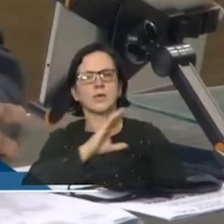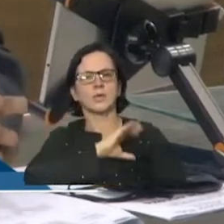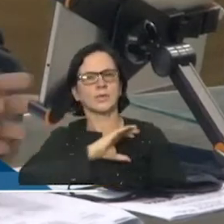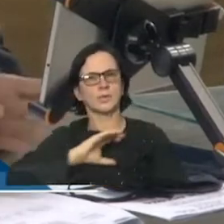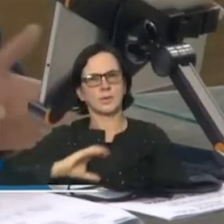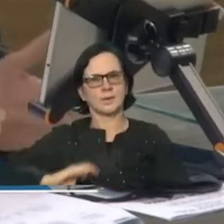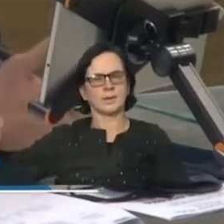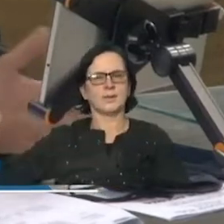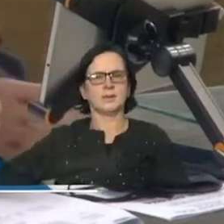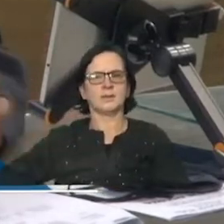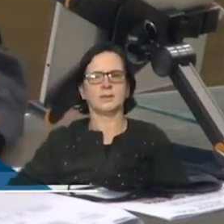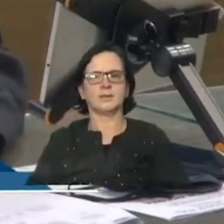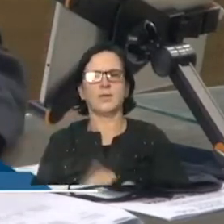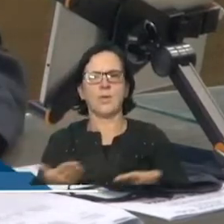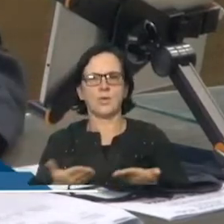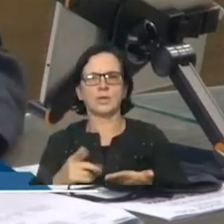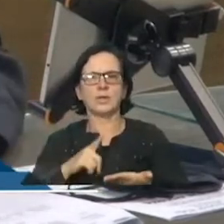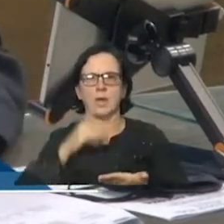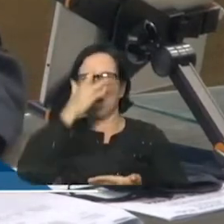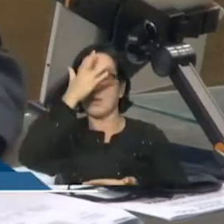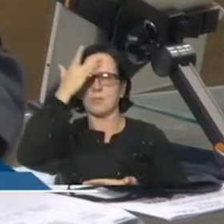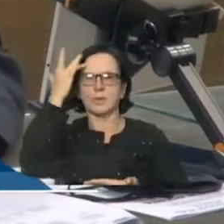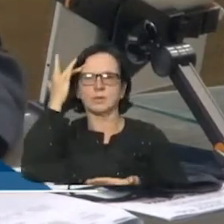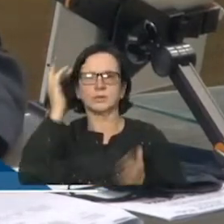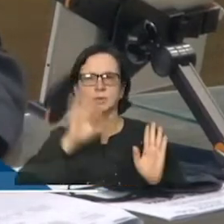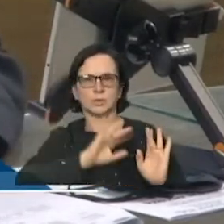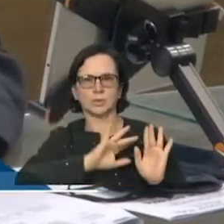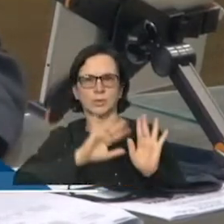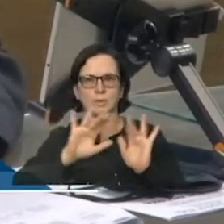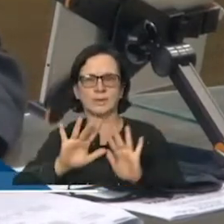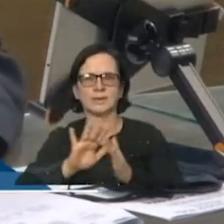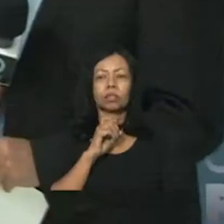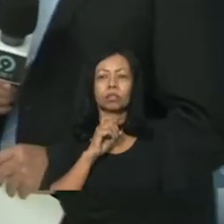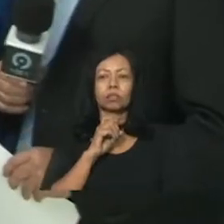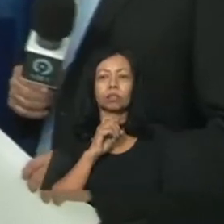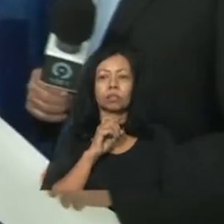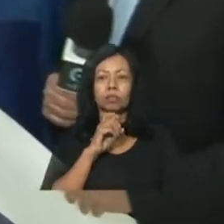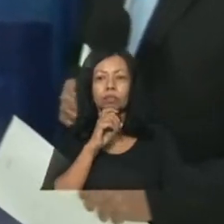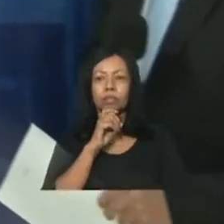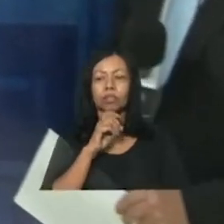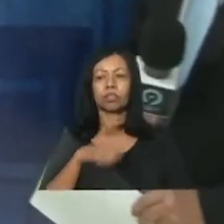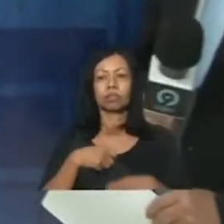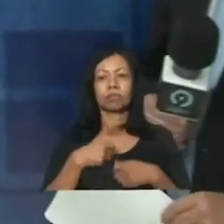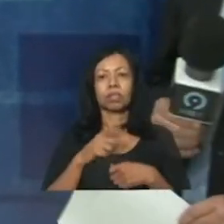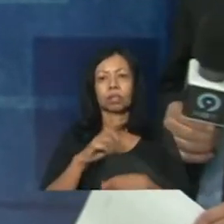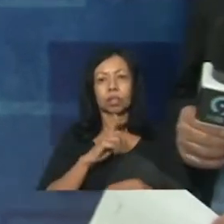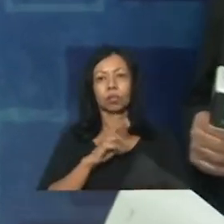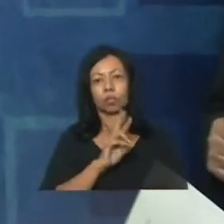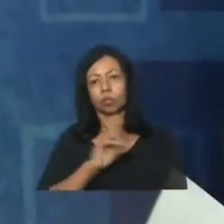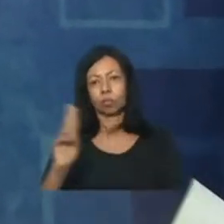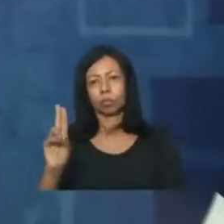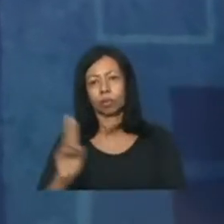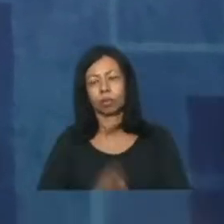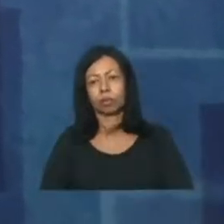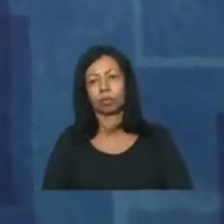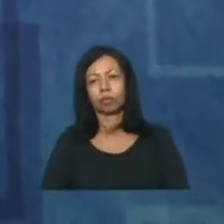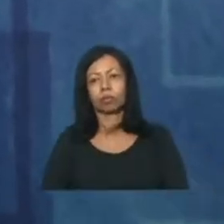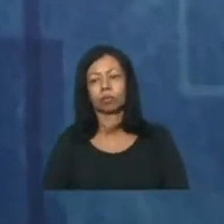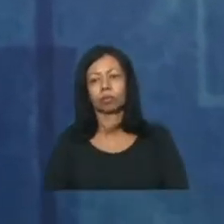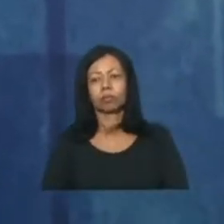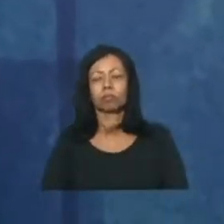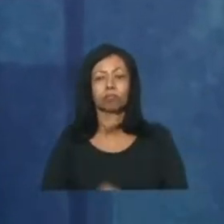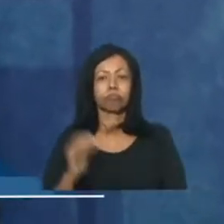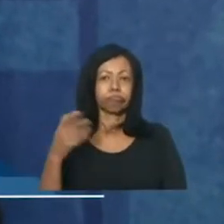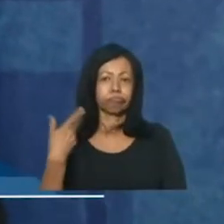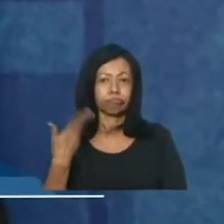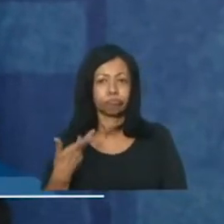menciona, também aprovado em primeira e segunda discussão. Eu acho assim, a gente fica até honrado, né, como eu